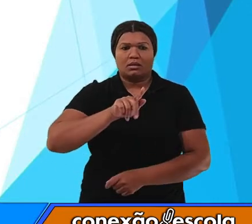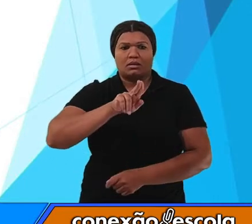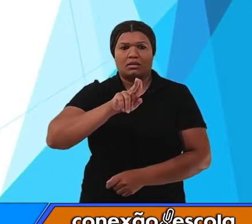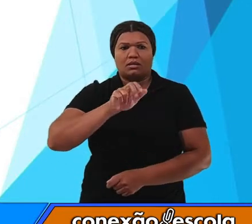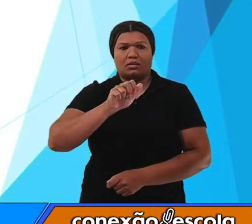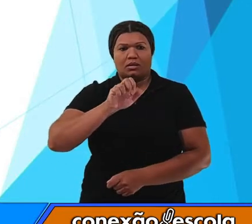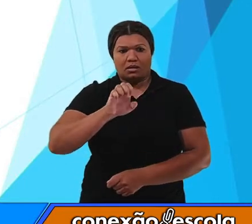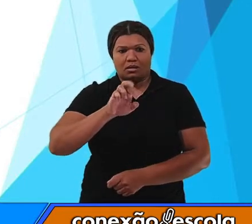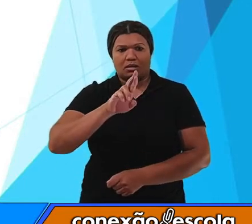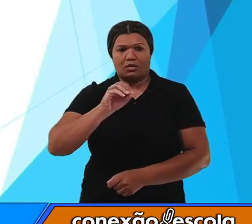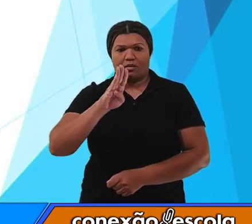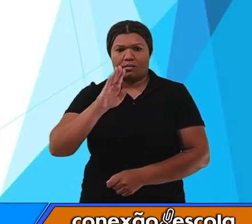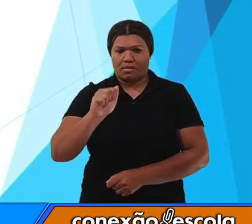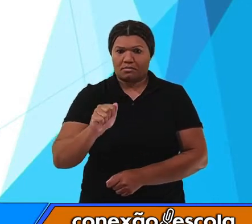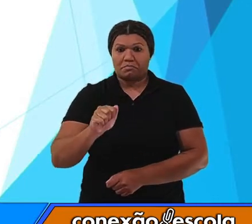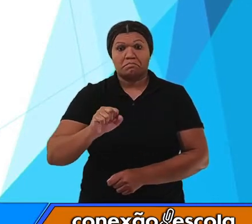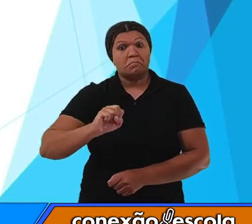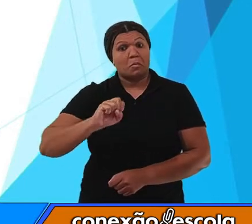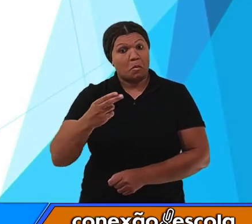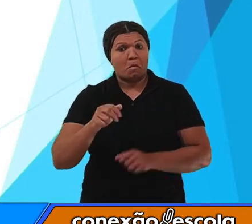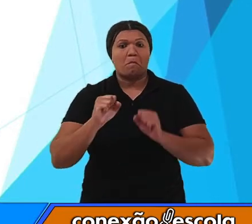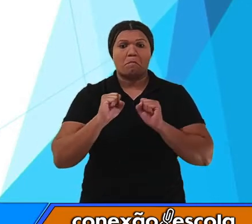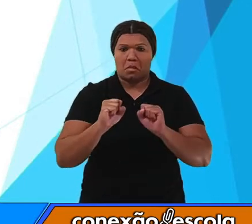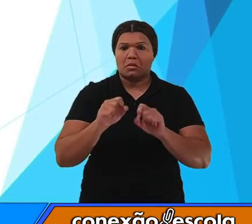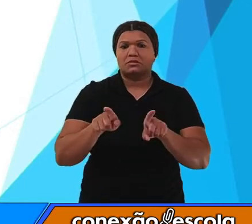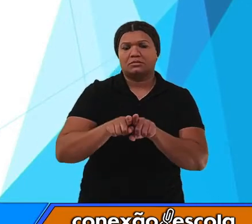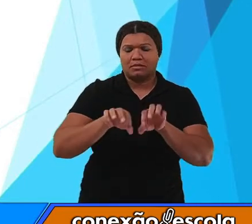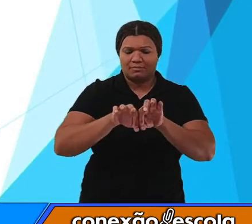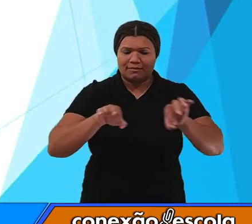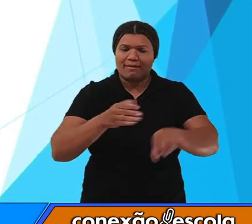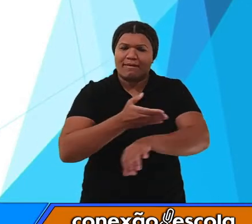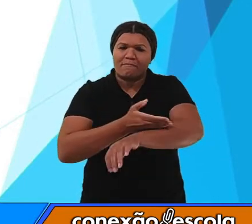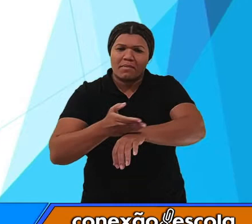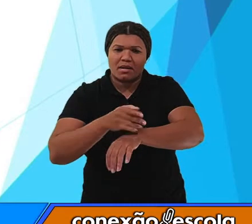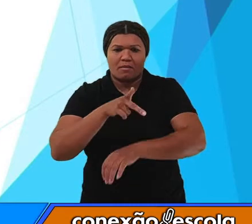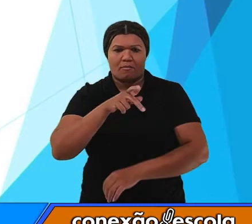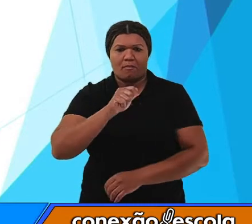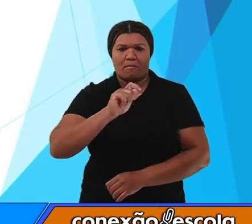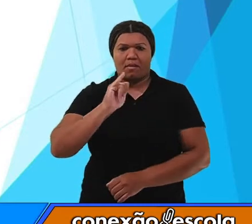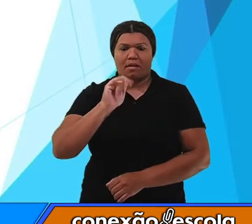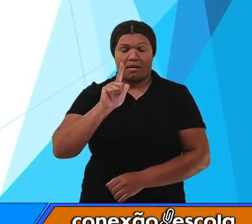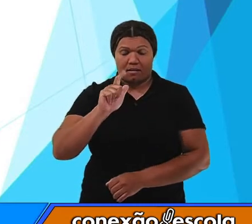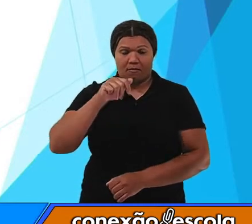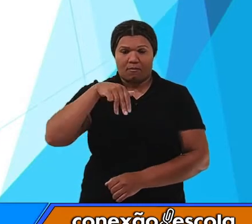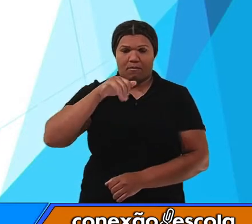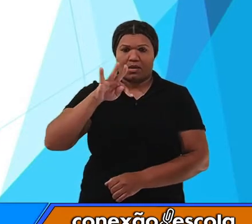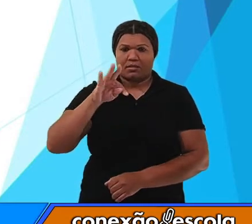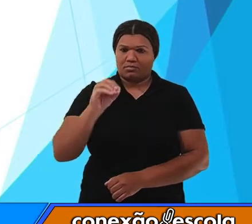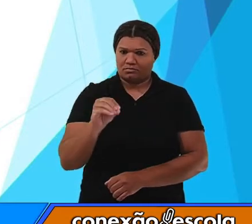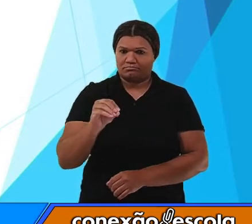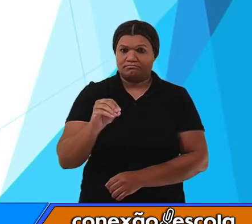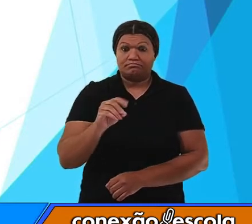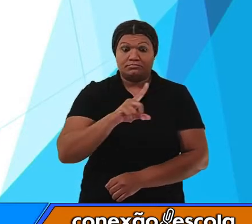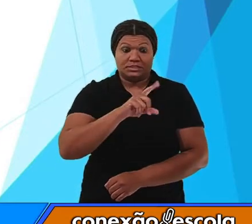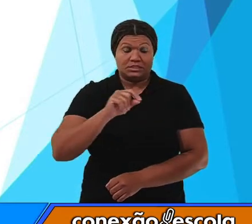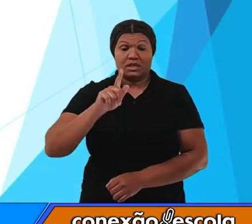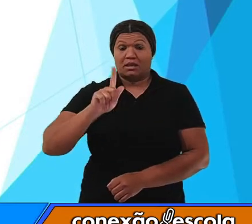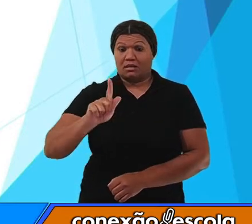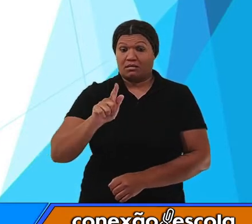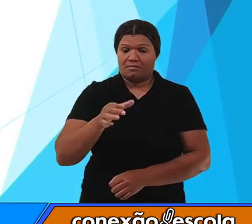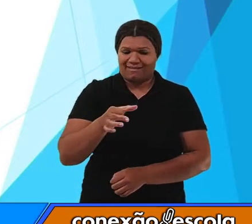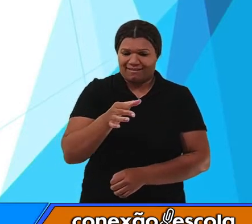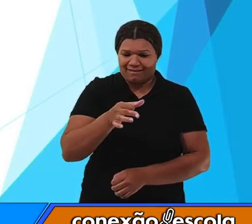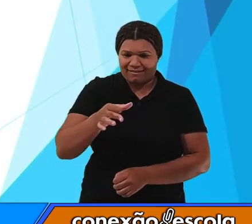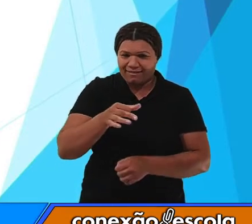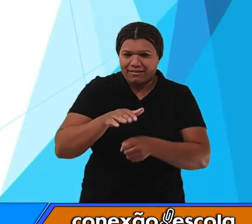se preferir, pode ser palmito, 100 gramas de ervilha, azeitonas